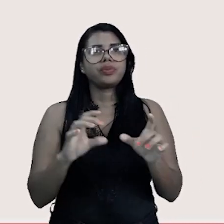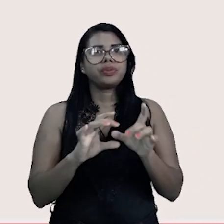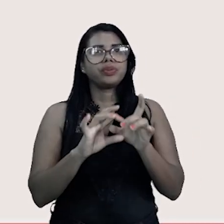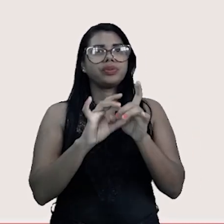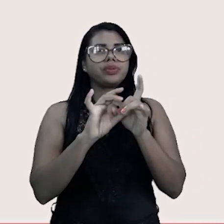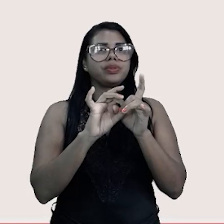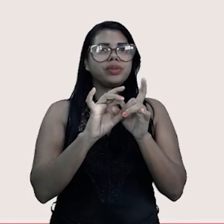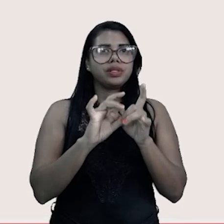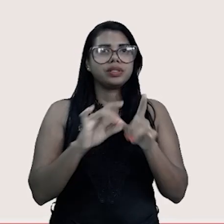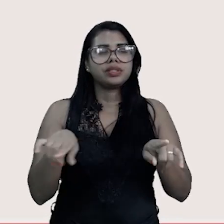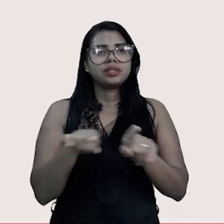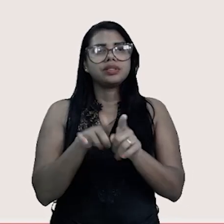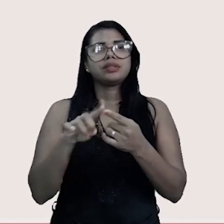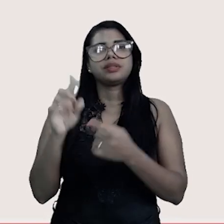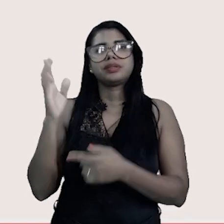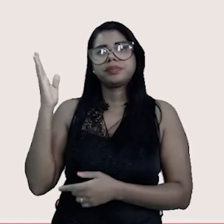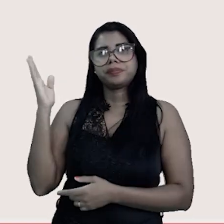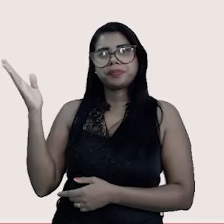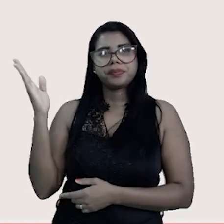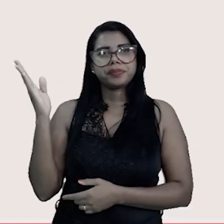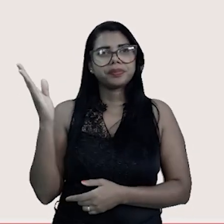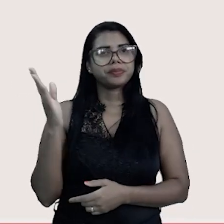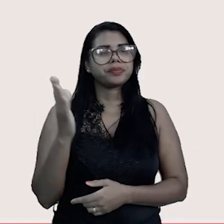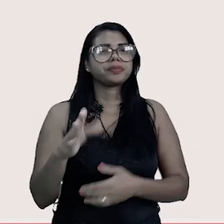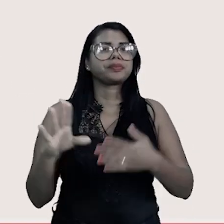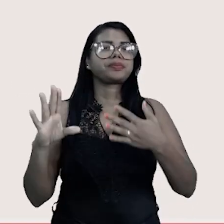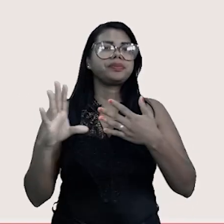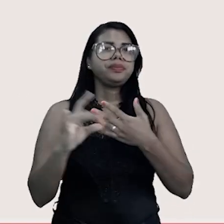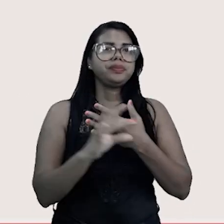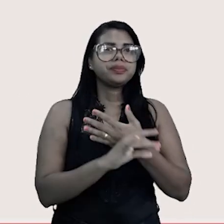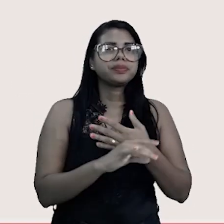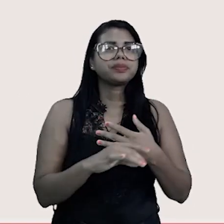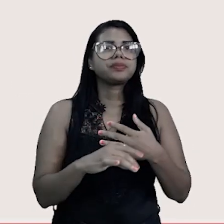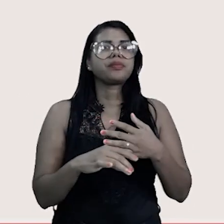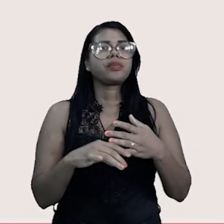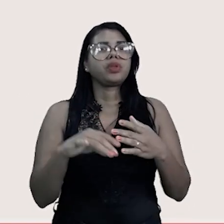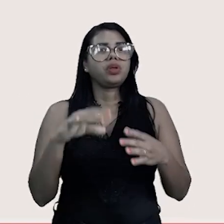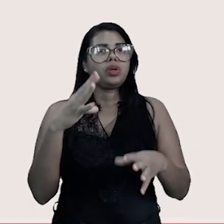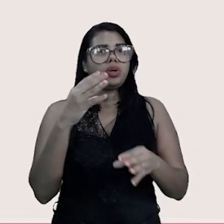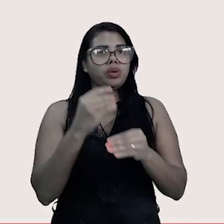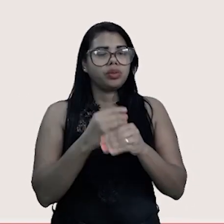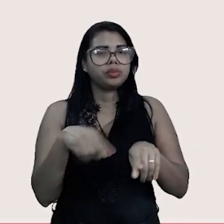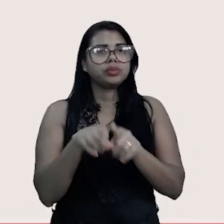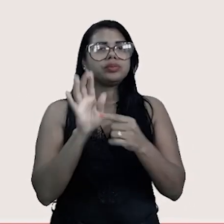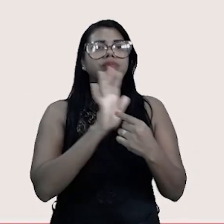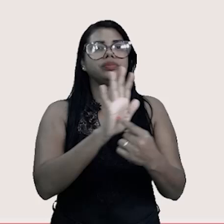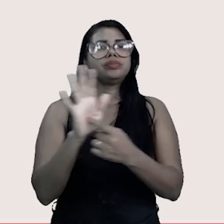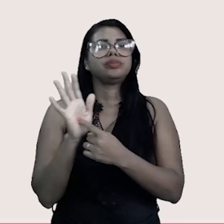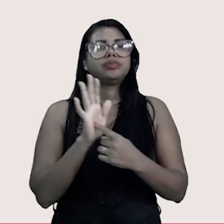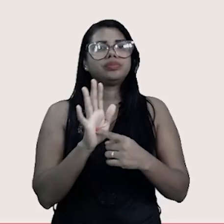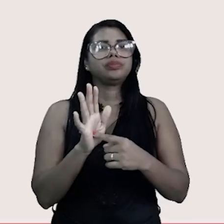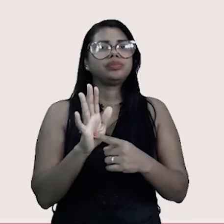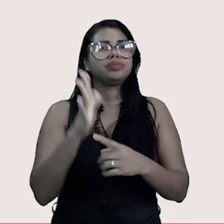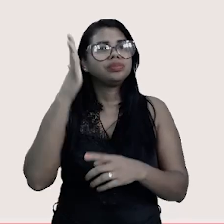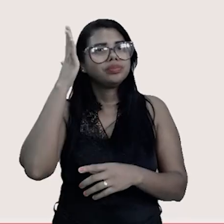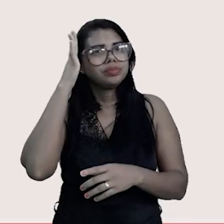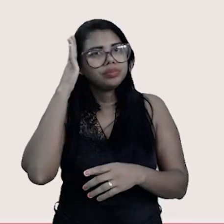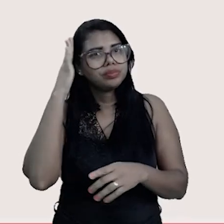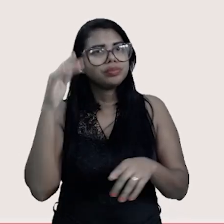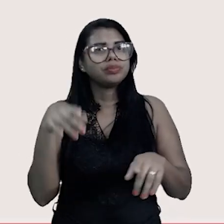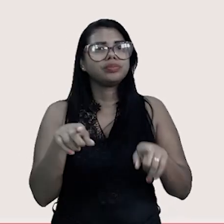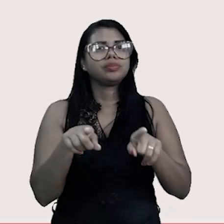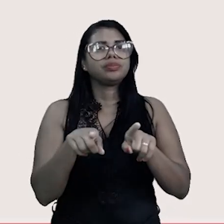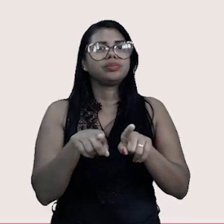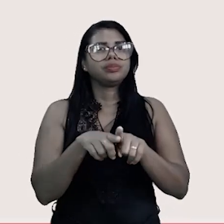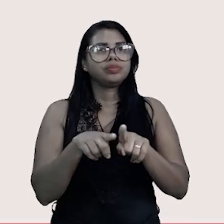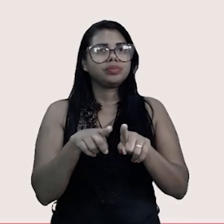silepse. Consiste na concordância não com o que vem expresso, mas com o que se subentende, com o que está